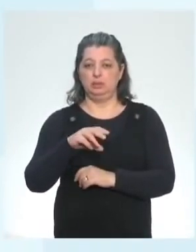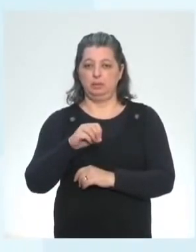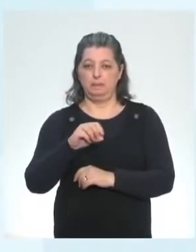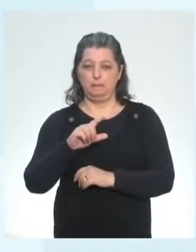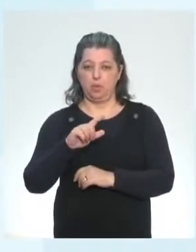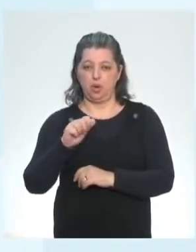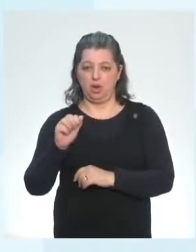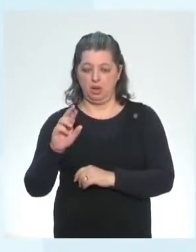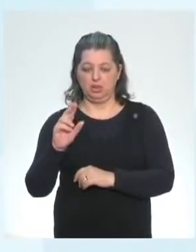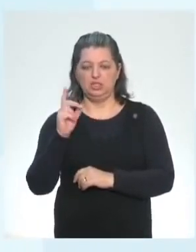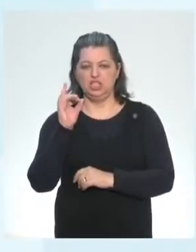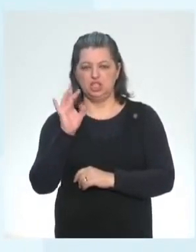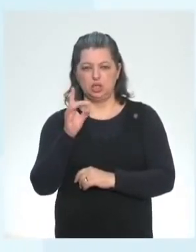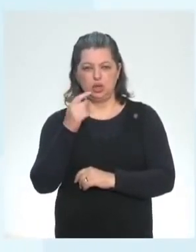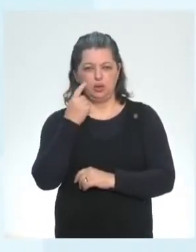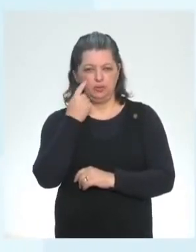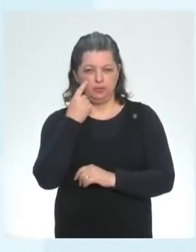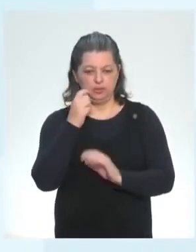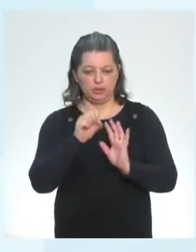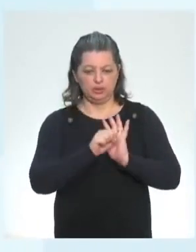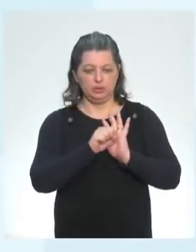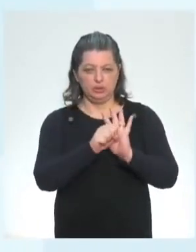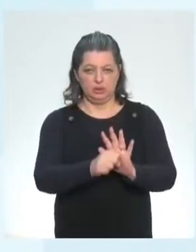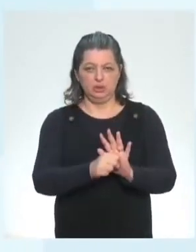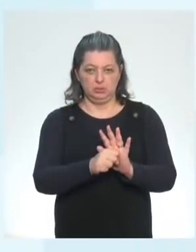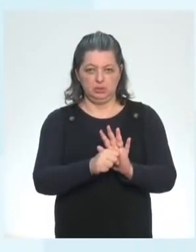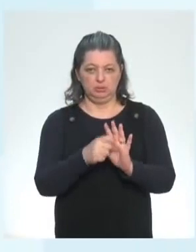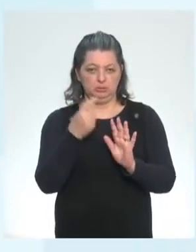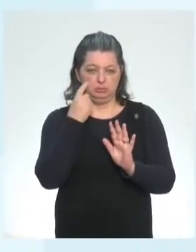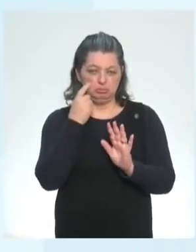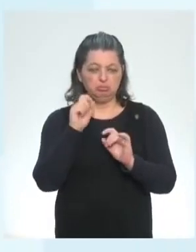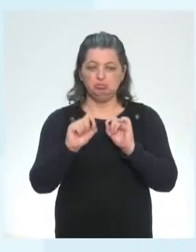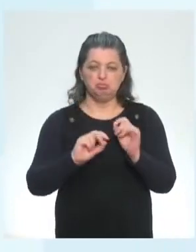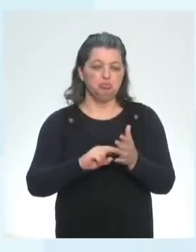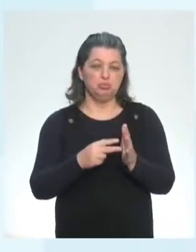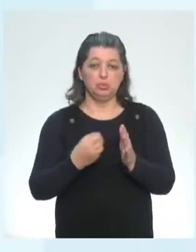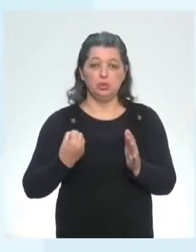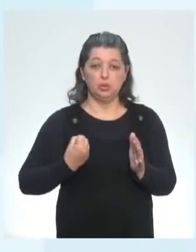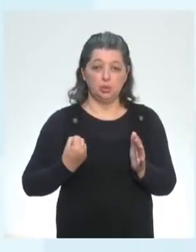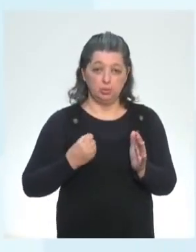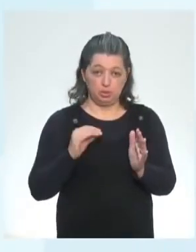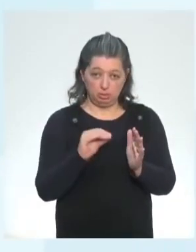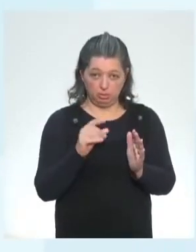tabela periódica, ver o valor da massa molar dela,